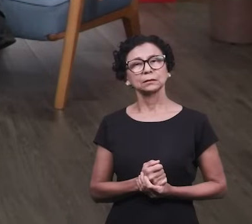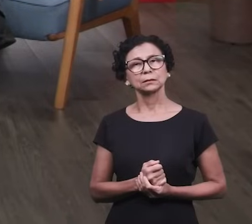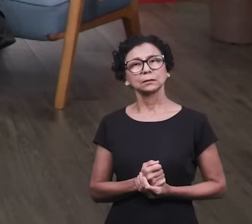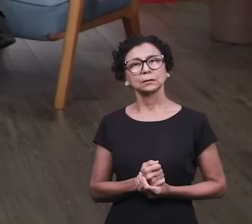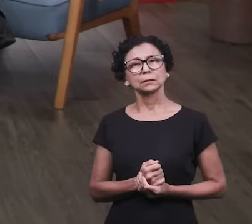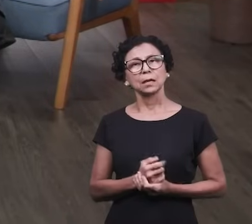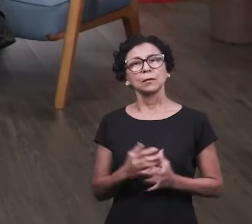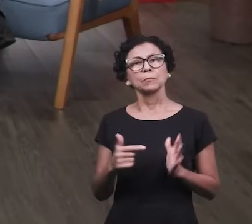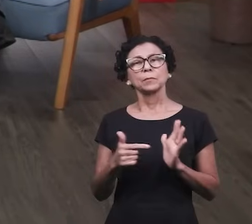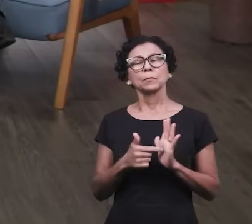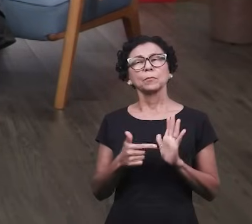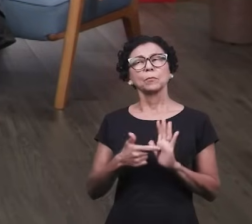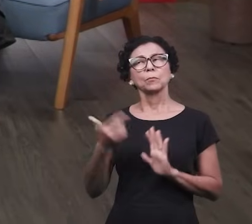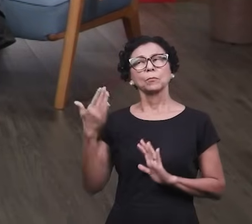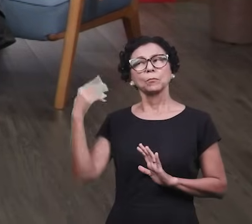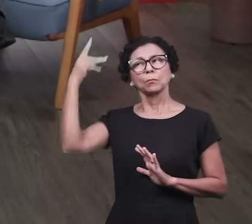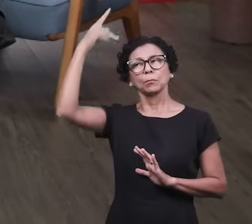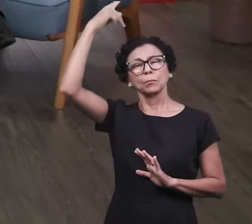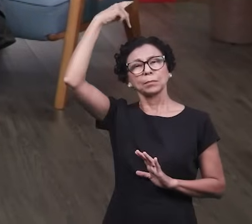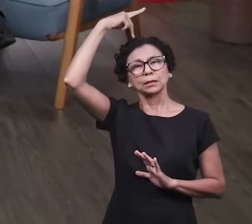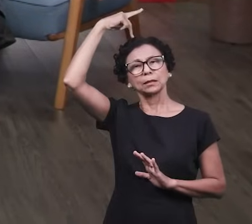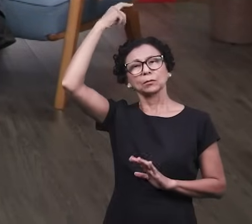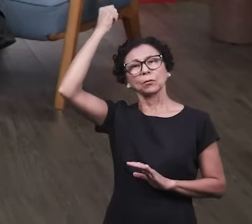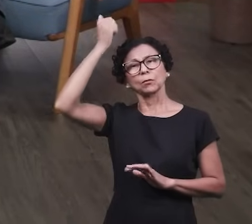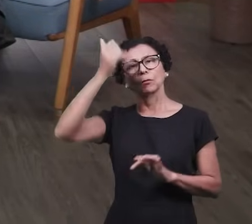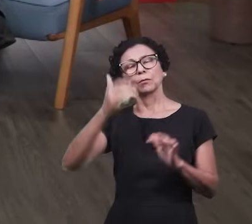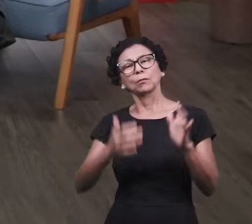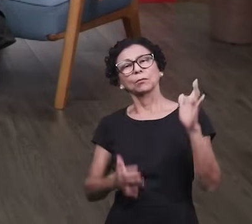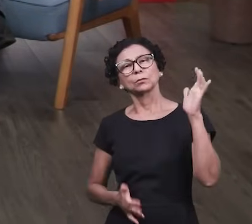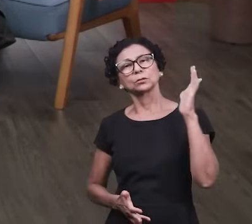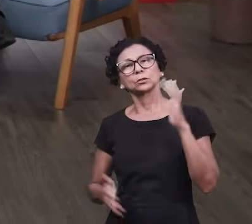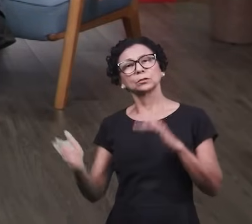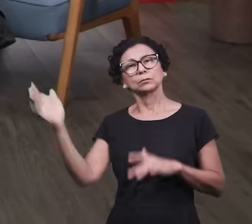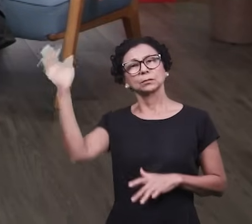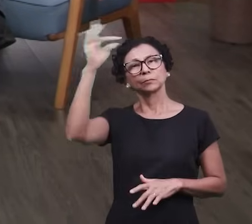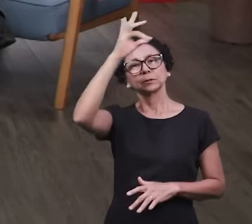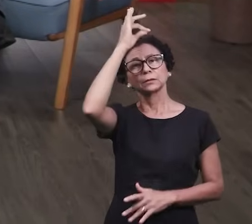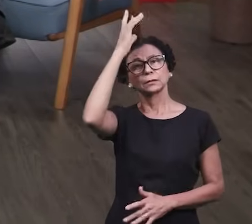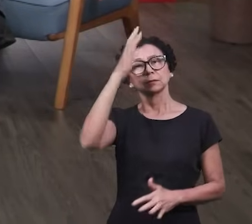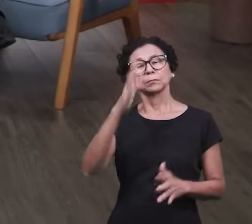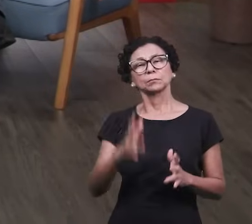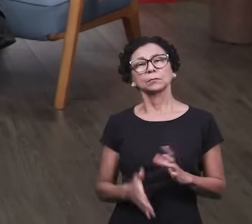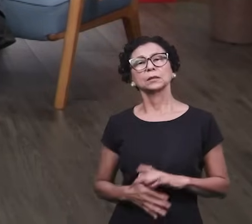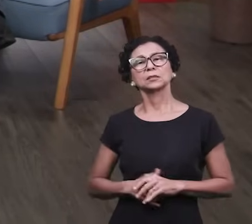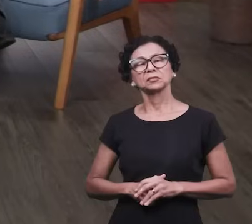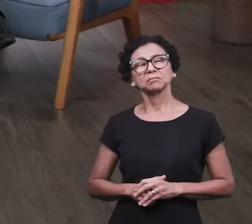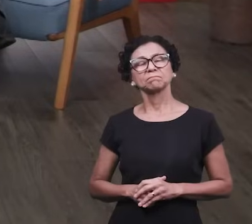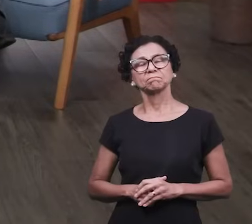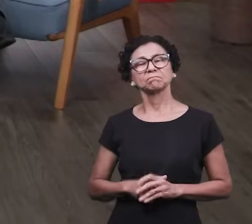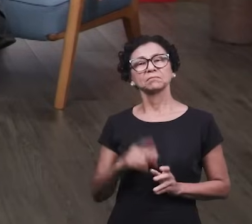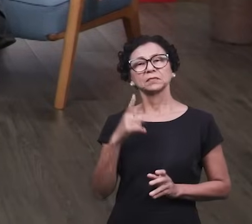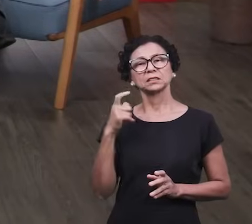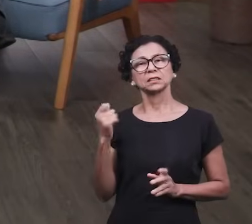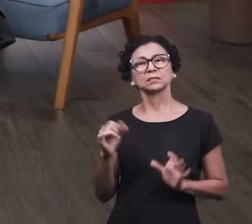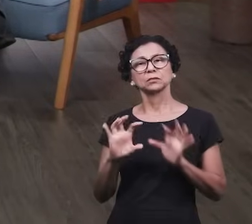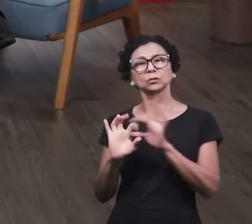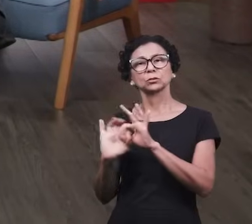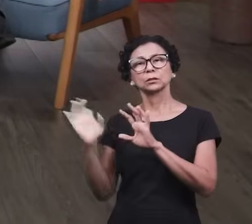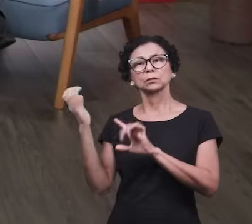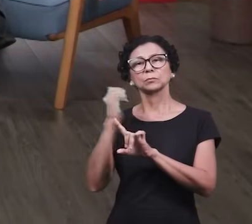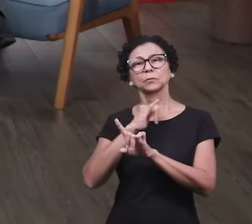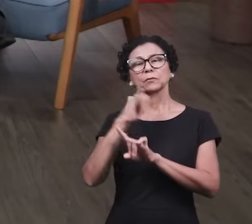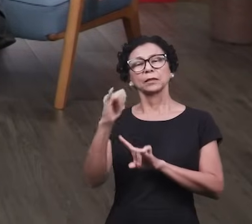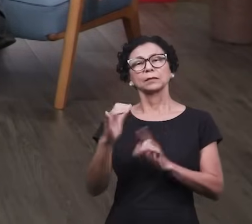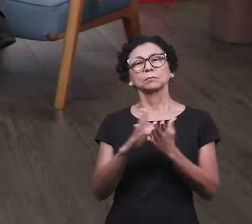Né? É realmente extraordinária a questão esse aspecto profético, né, da palavra. É porque o